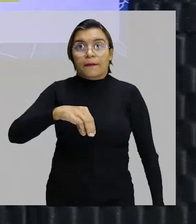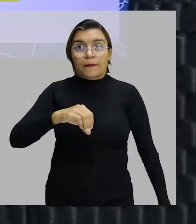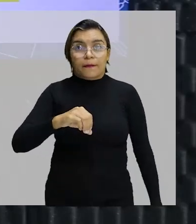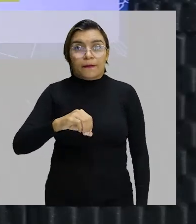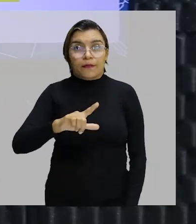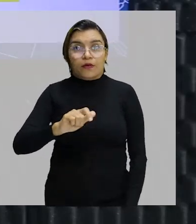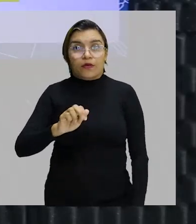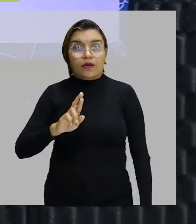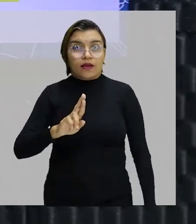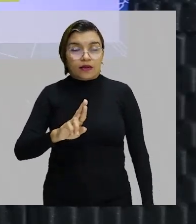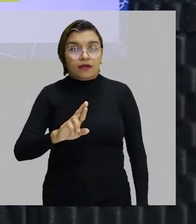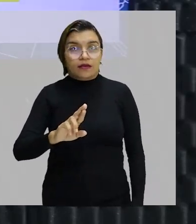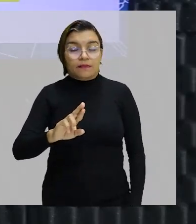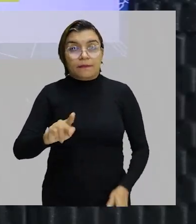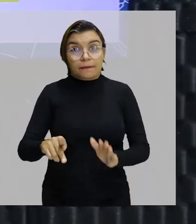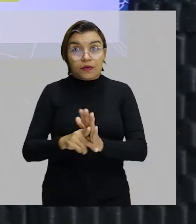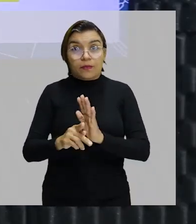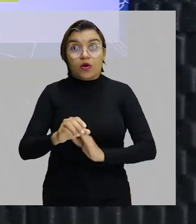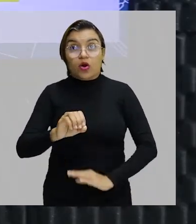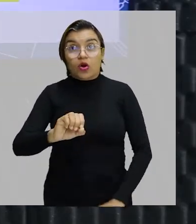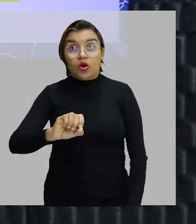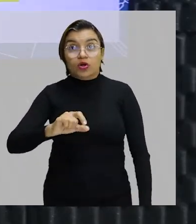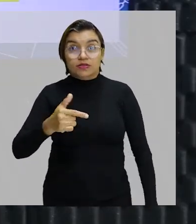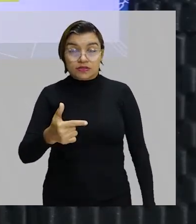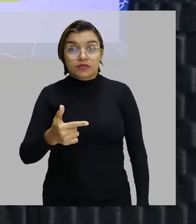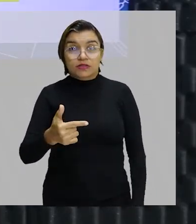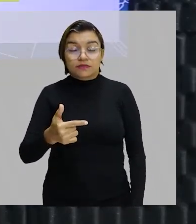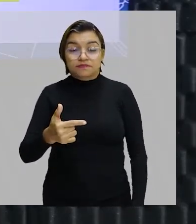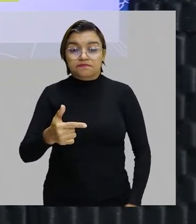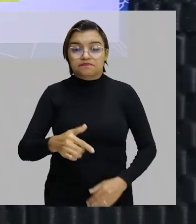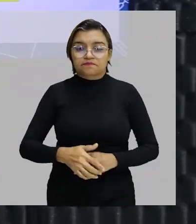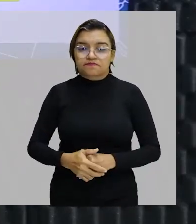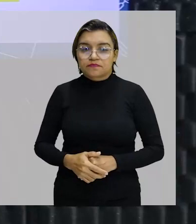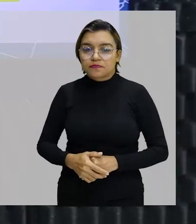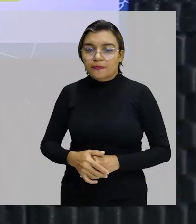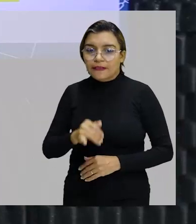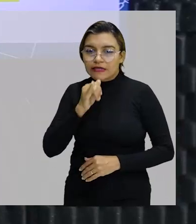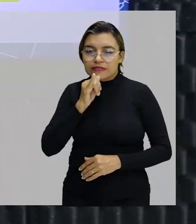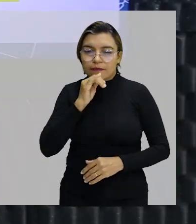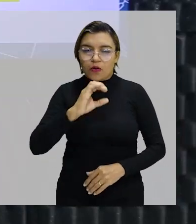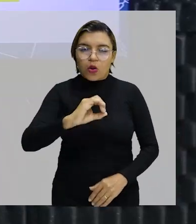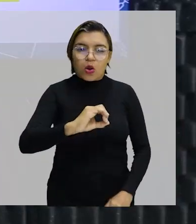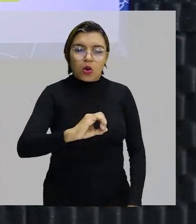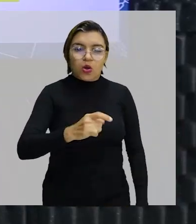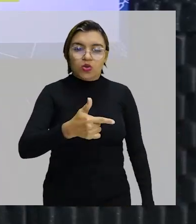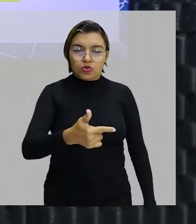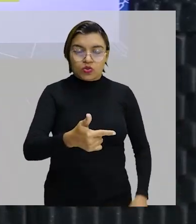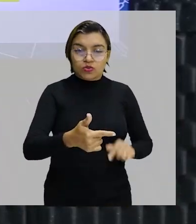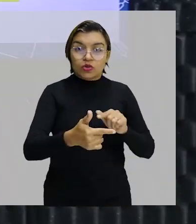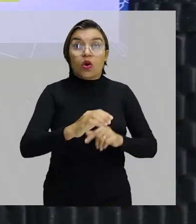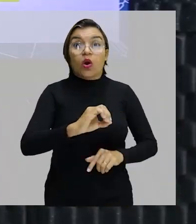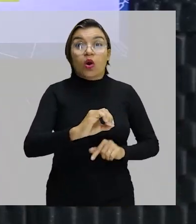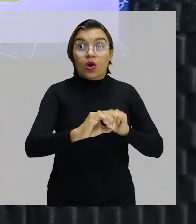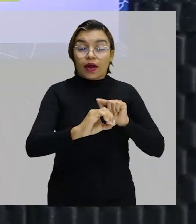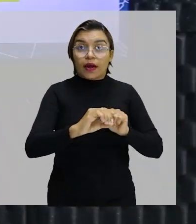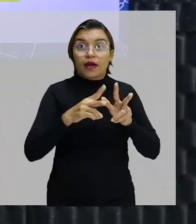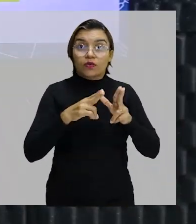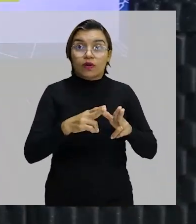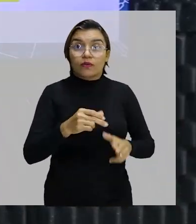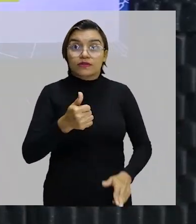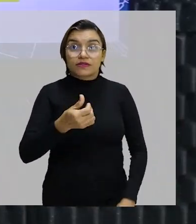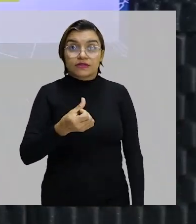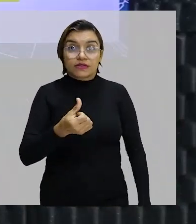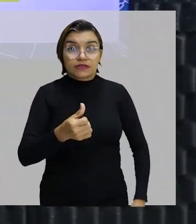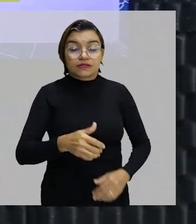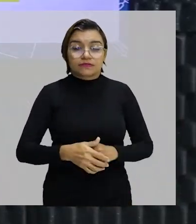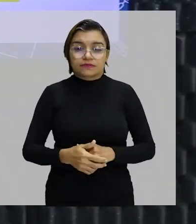porque para o SO2, ele quer em volume. Então, o oxigênio, o O vale 16. Então, nós